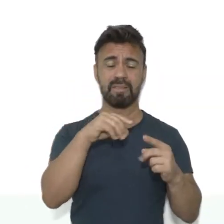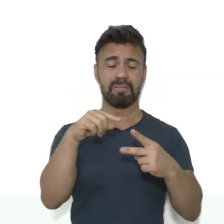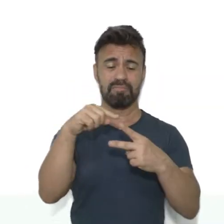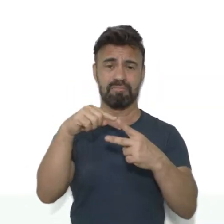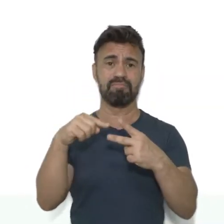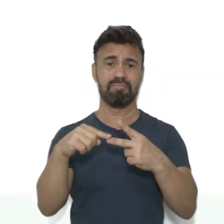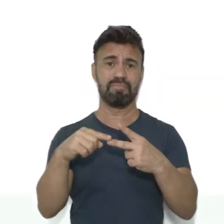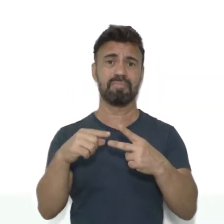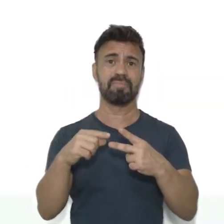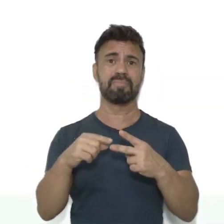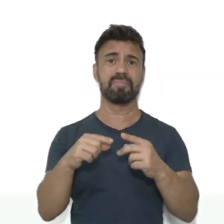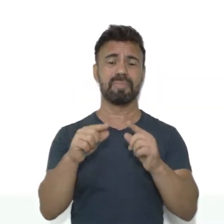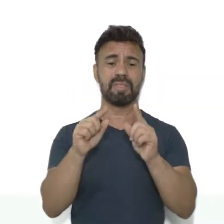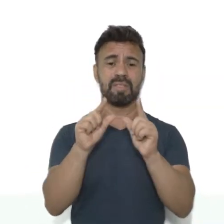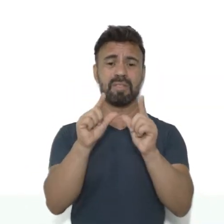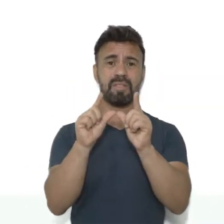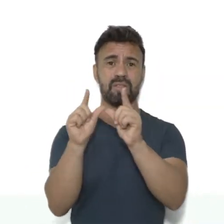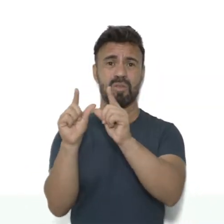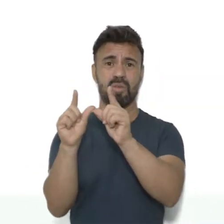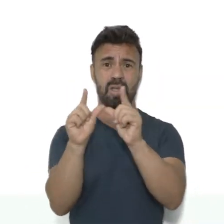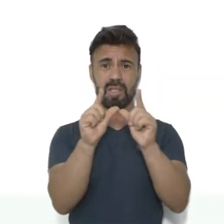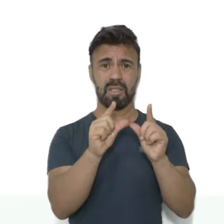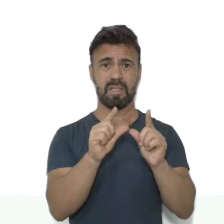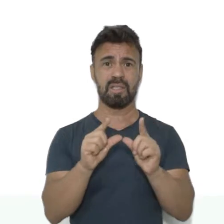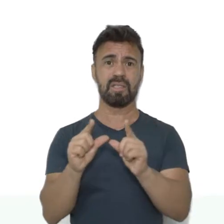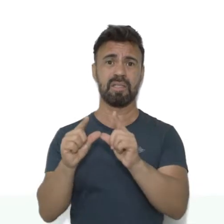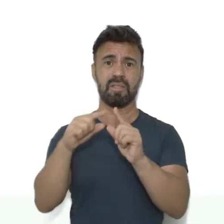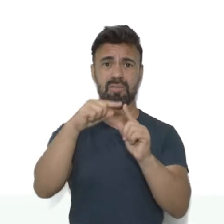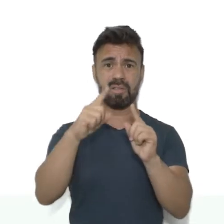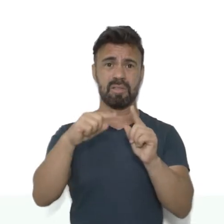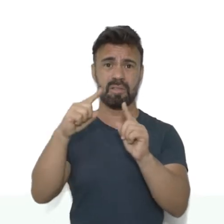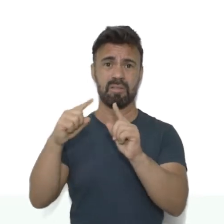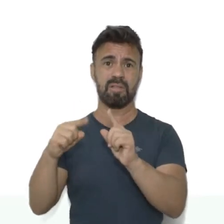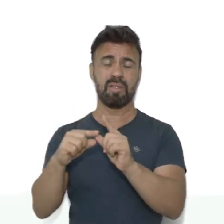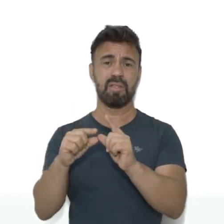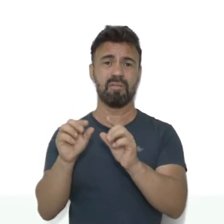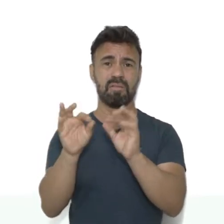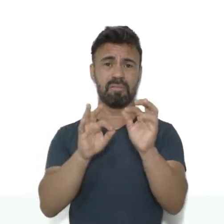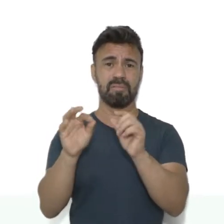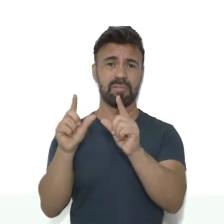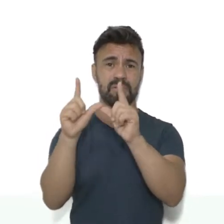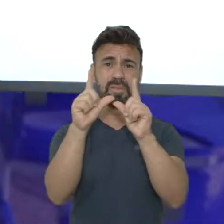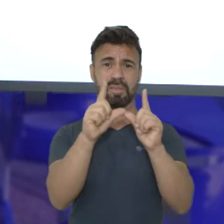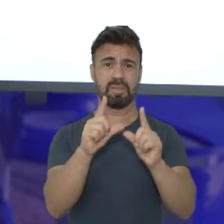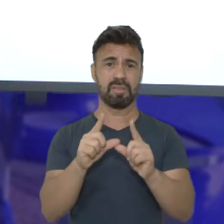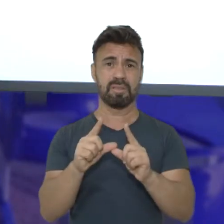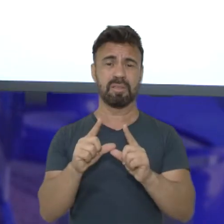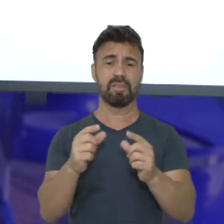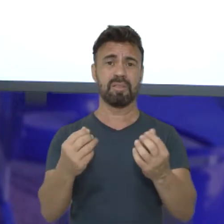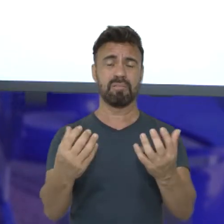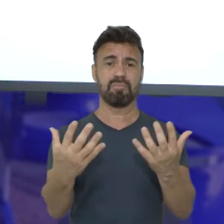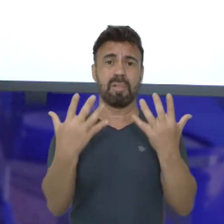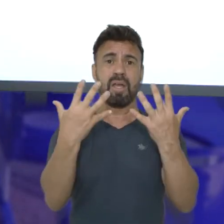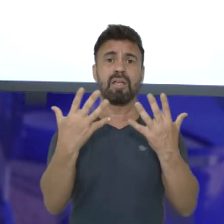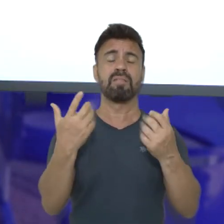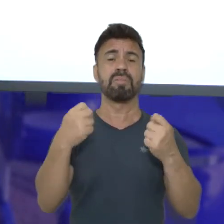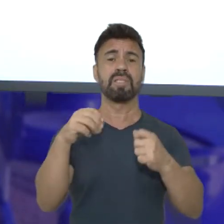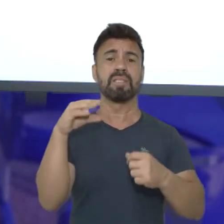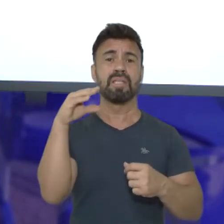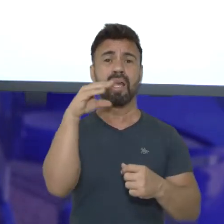né, que são esses quadradinhos ali com as frequências que vão montar a imagem, como ele precisa aquecer, ele